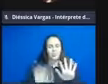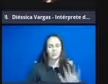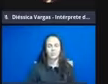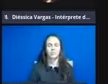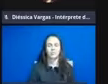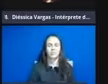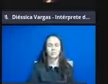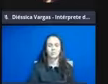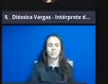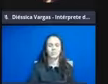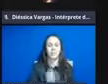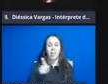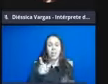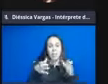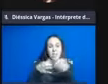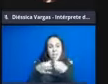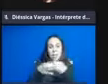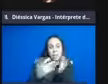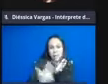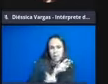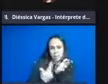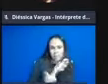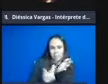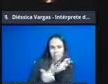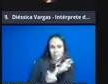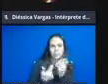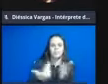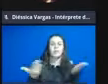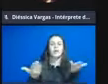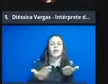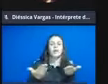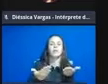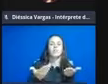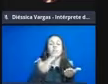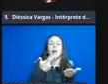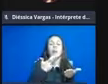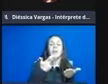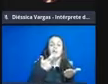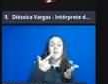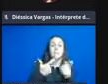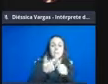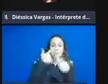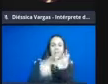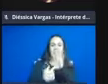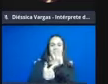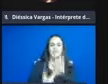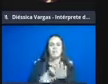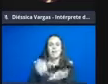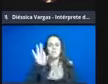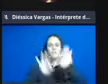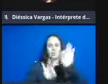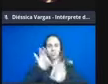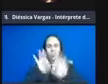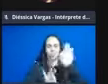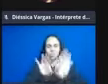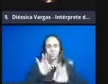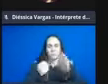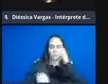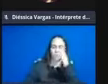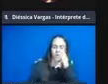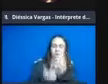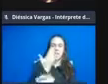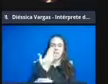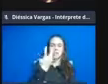Então, aqui a equipe do livro, né, que eu vinha falado e aí eu estava justamente na apresentação. Esse projeto, então, ele nasce, né, em